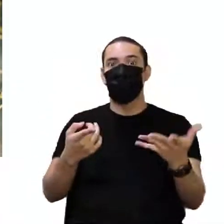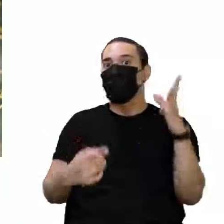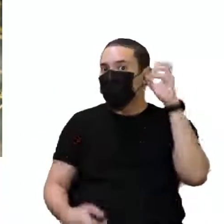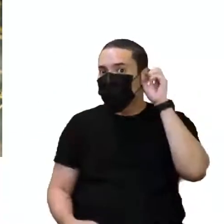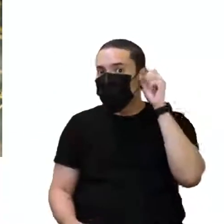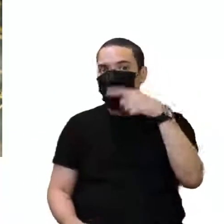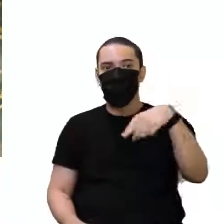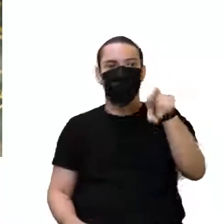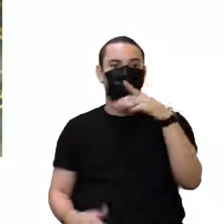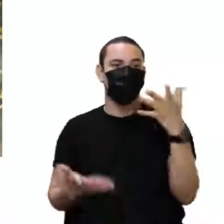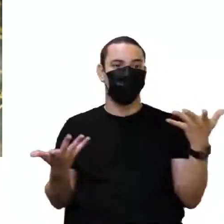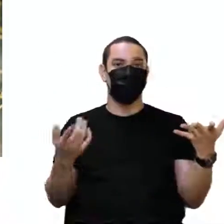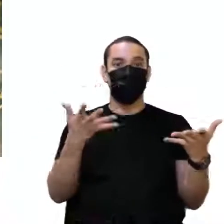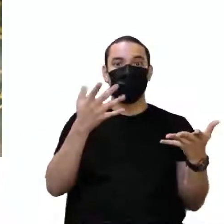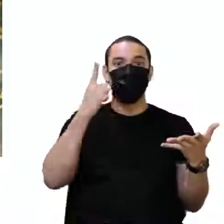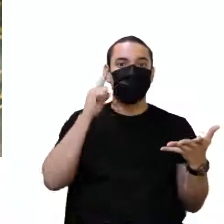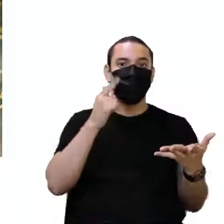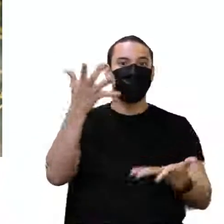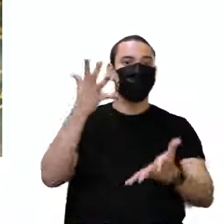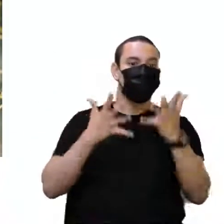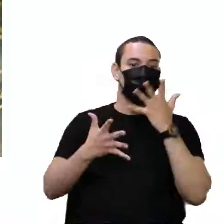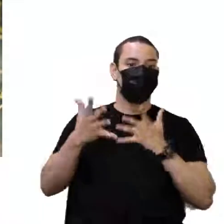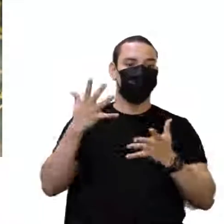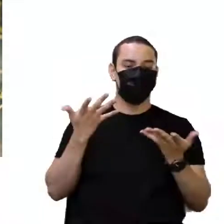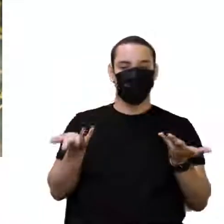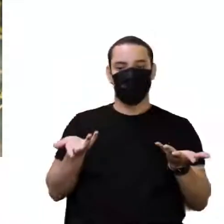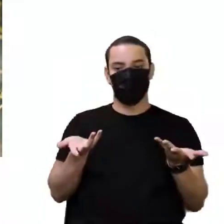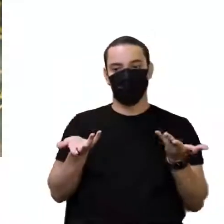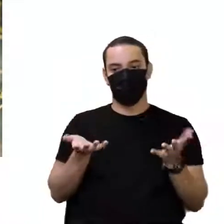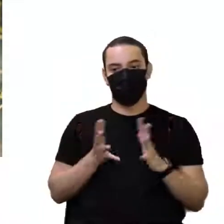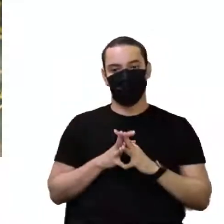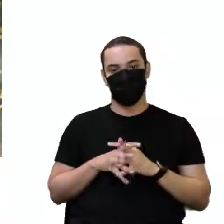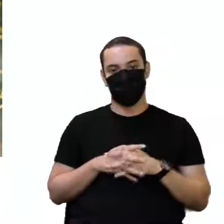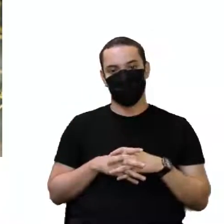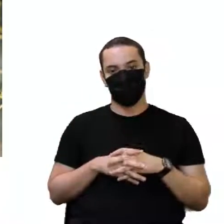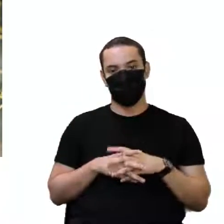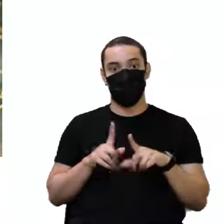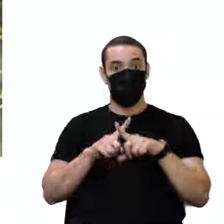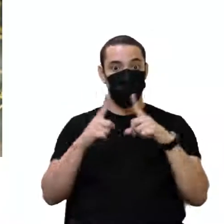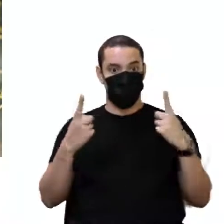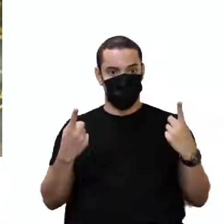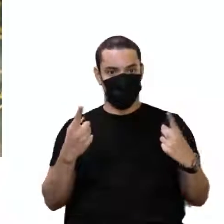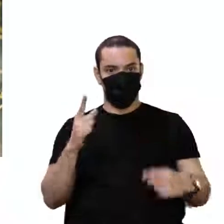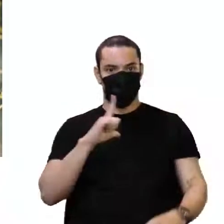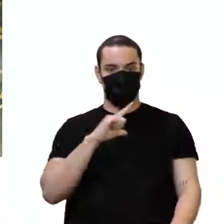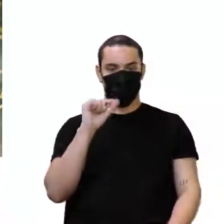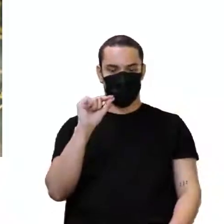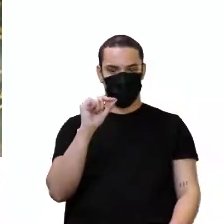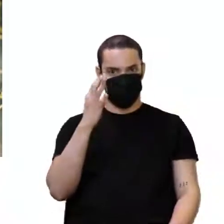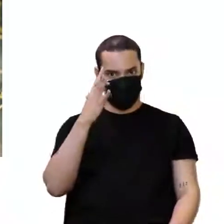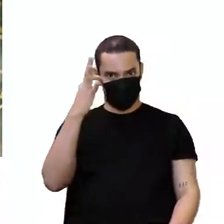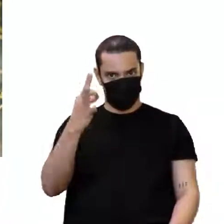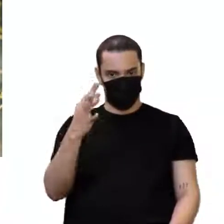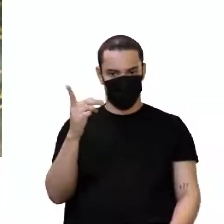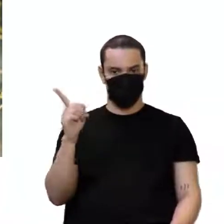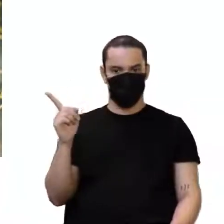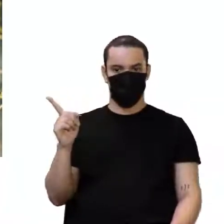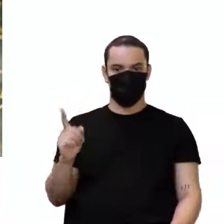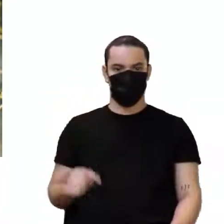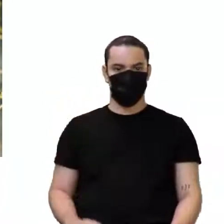Nossa! Mas, enfim. Então, aqui, ó, a gente tem... Presta atenção.